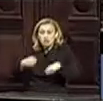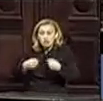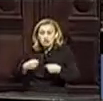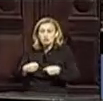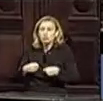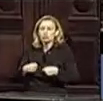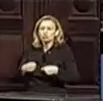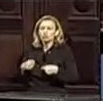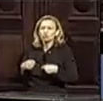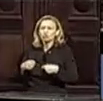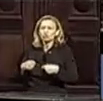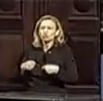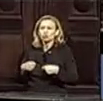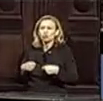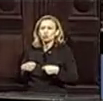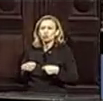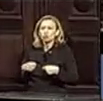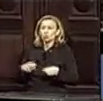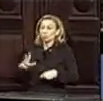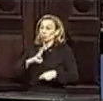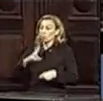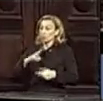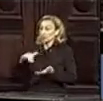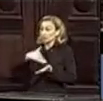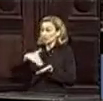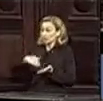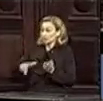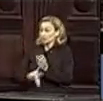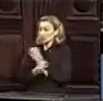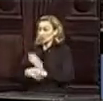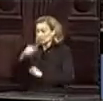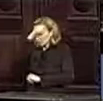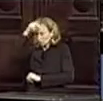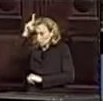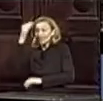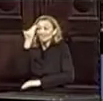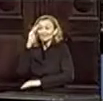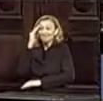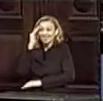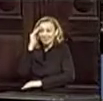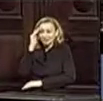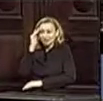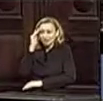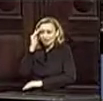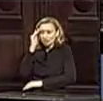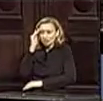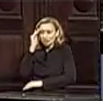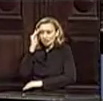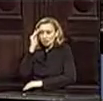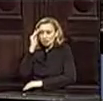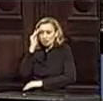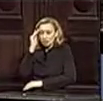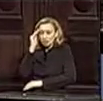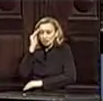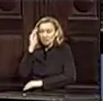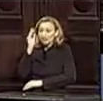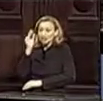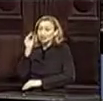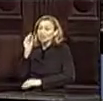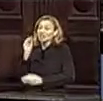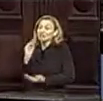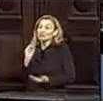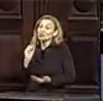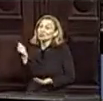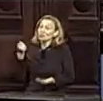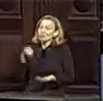acima de tudo, que o próprio secretário de Estado da Segurança Pública compreenda que ele já não está cumprindo o papel que